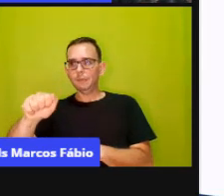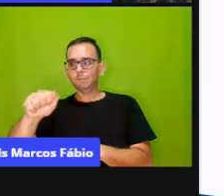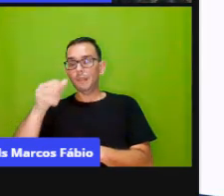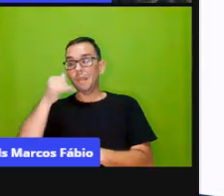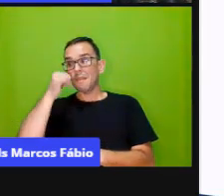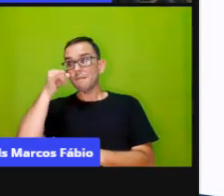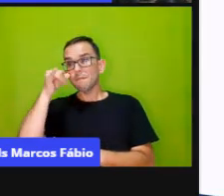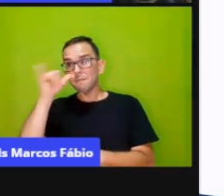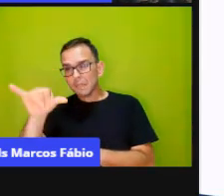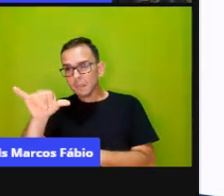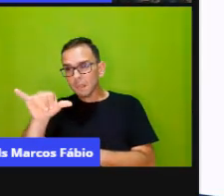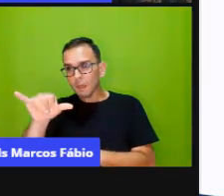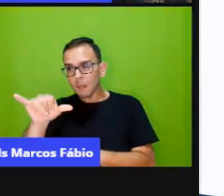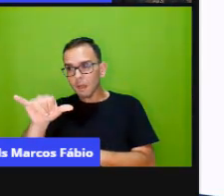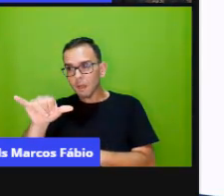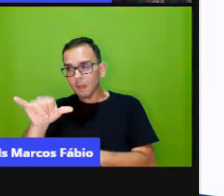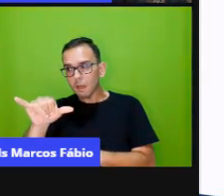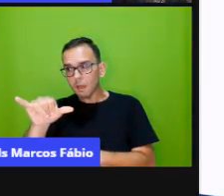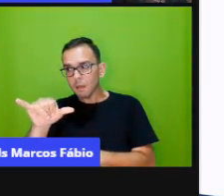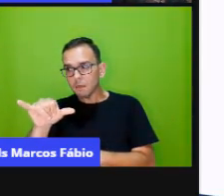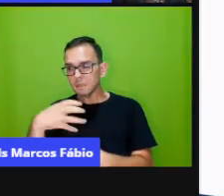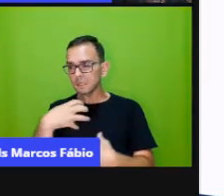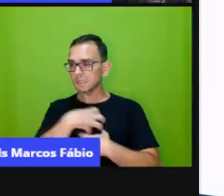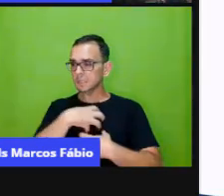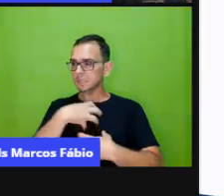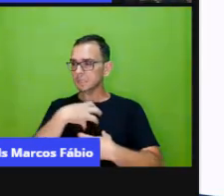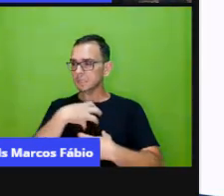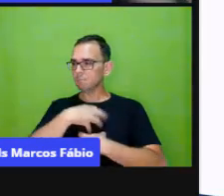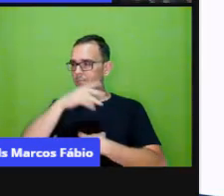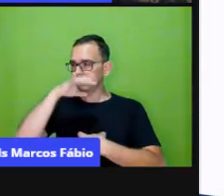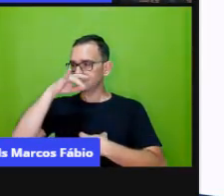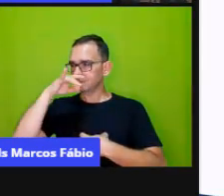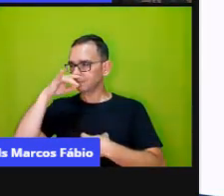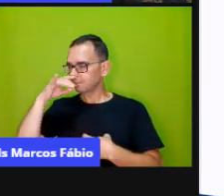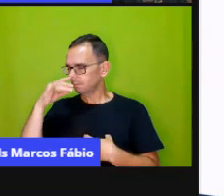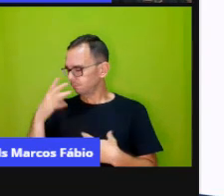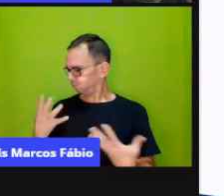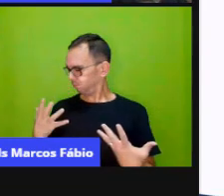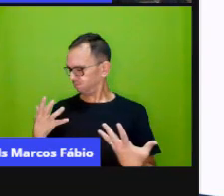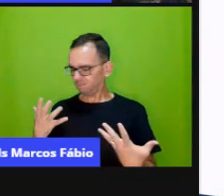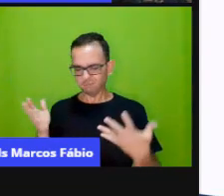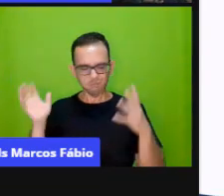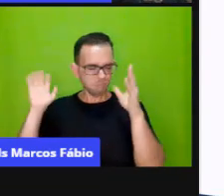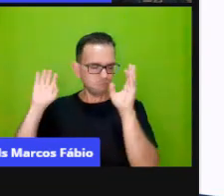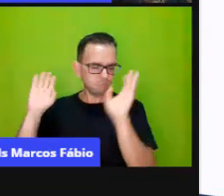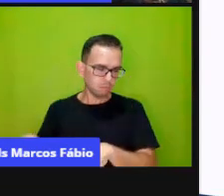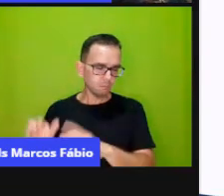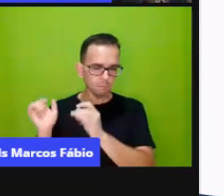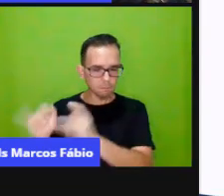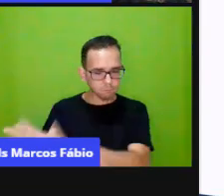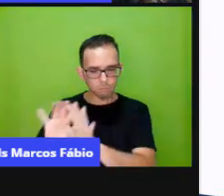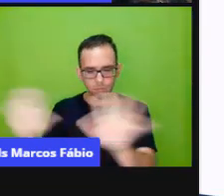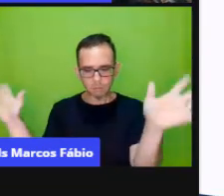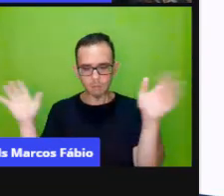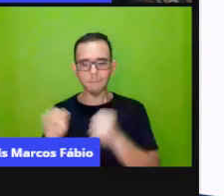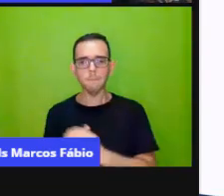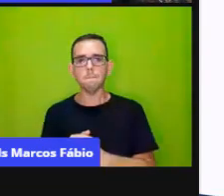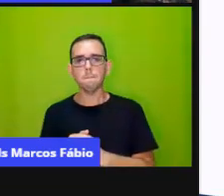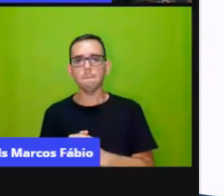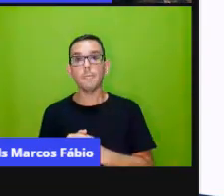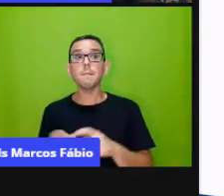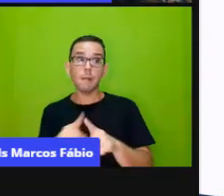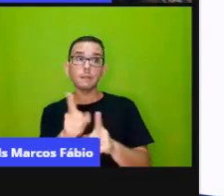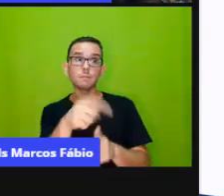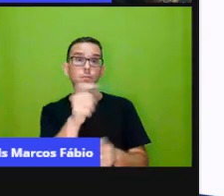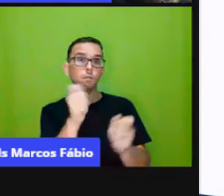os felinos, eles são muito sensíveis aos odores, tá? Outra coisa também, próximo, por favor, a gente pode